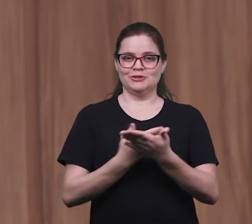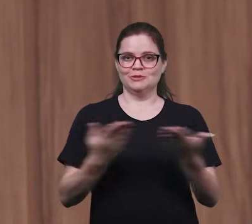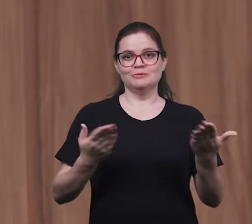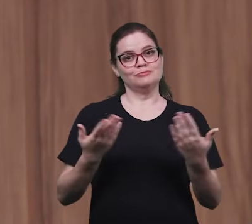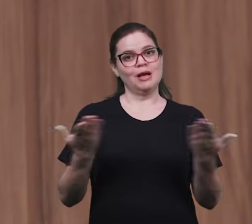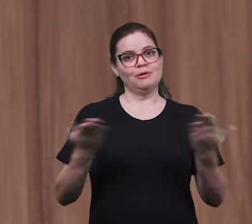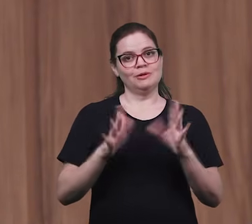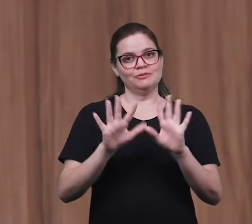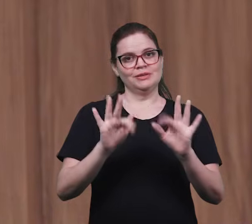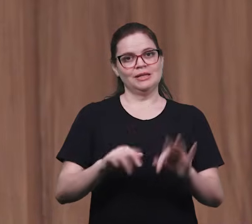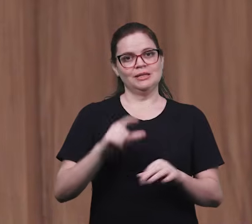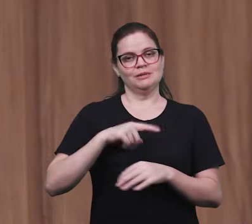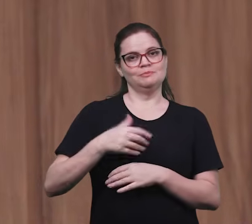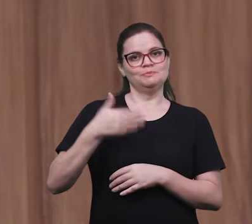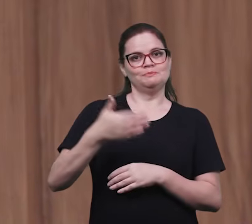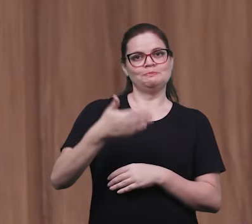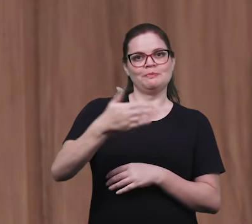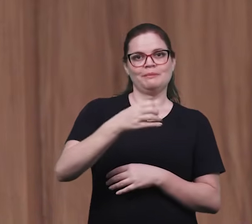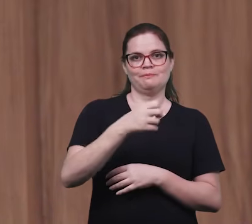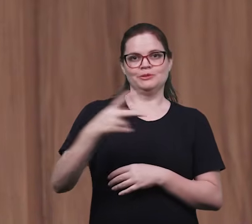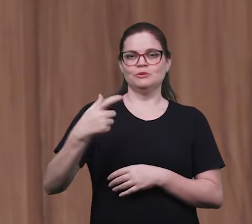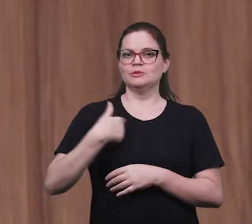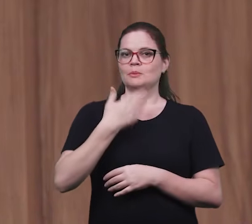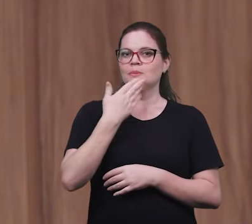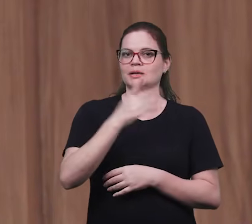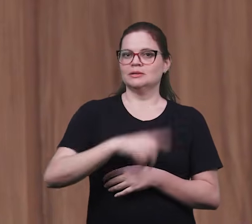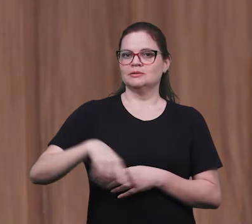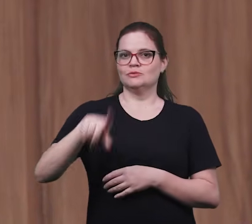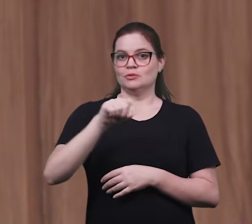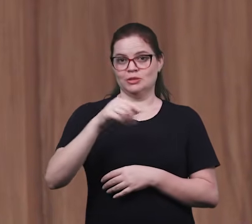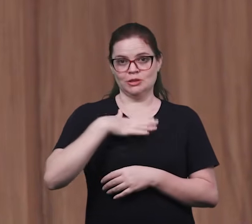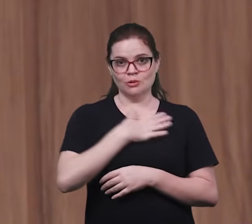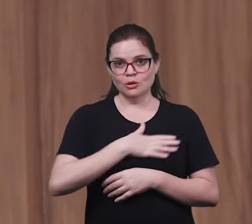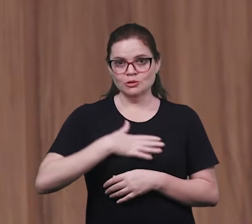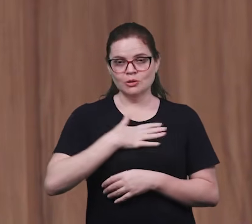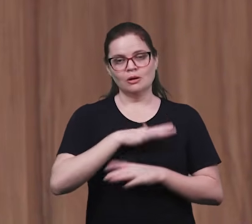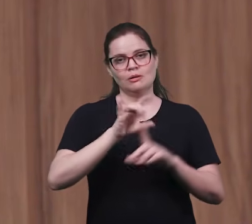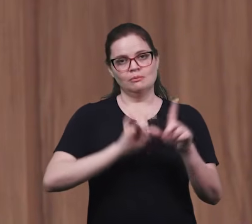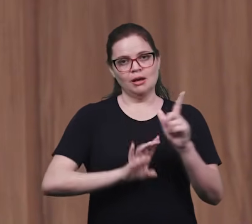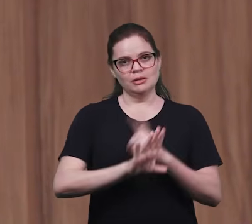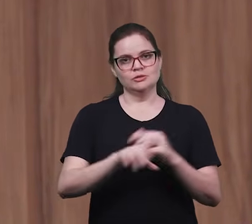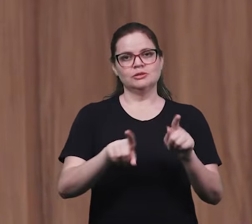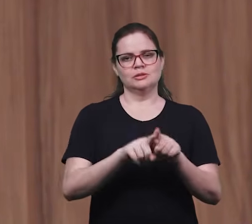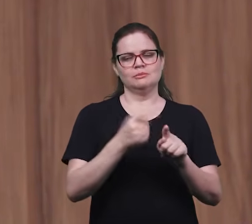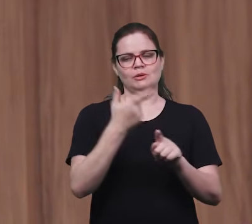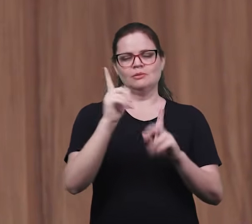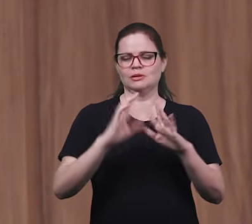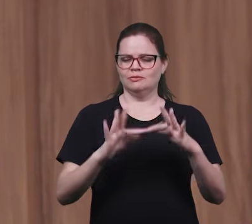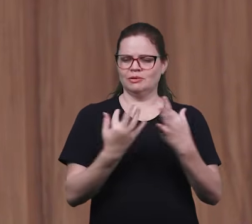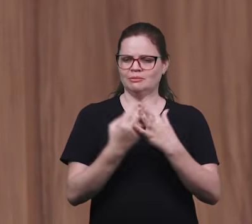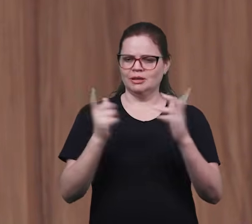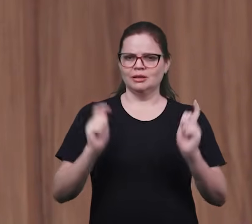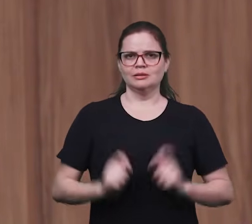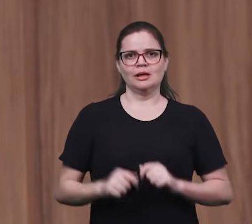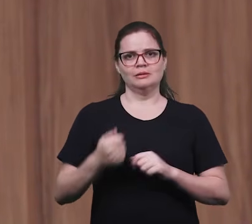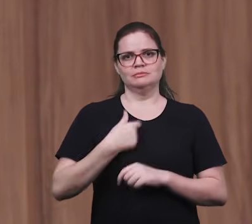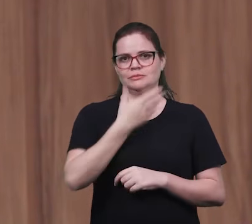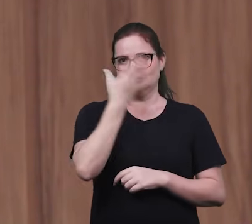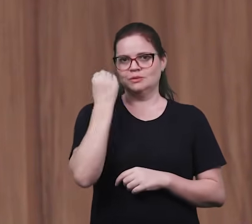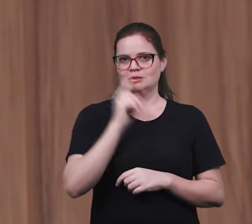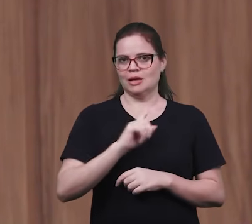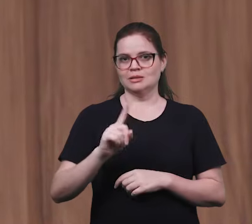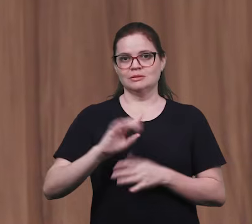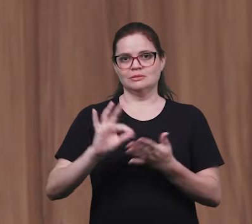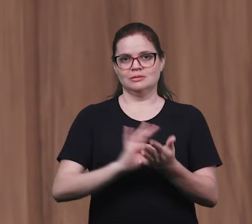outros episódios e nós pedimos que você, se gostou, compartilhe com outras famílias e não se esqueça de